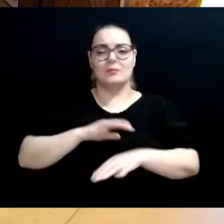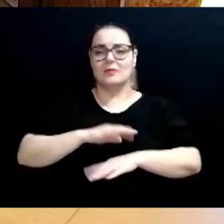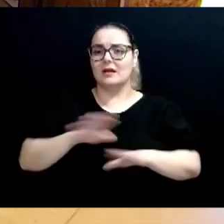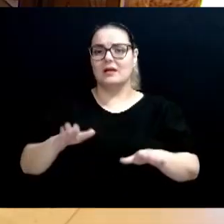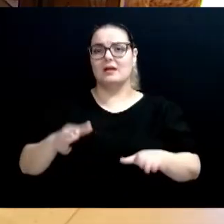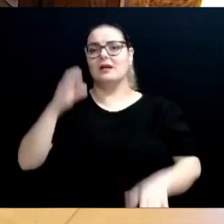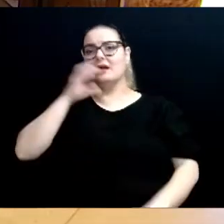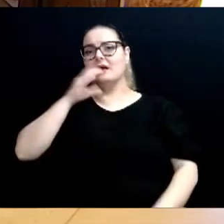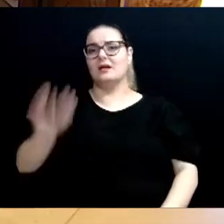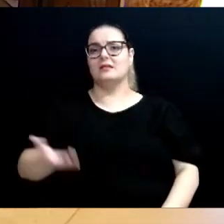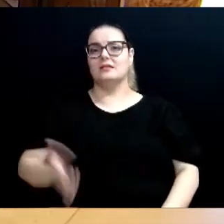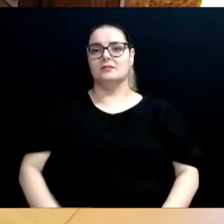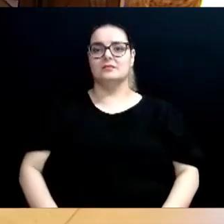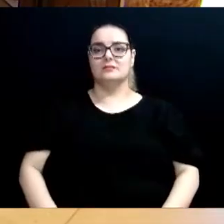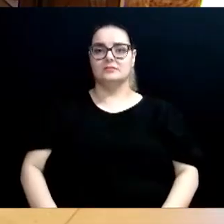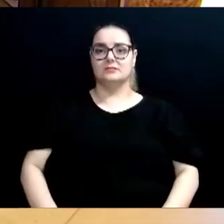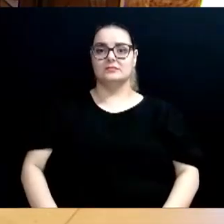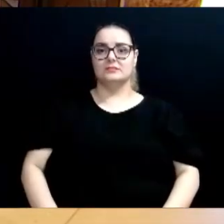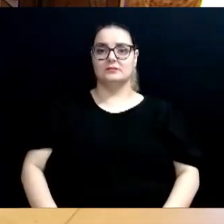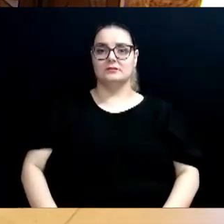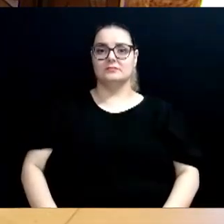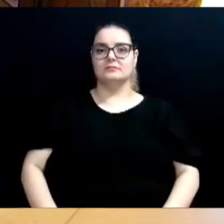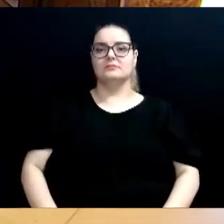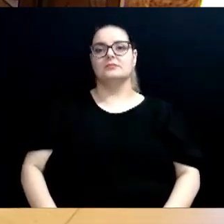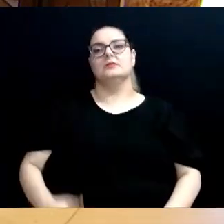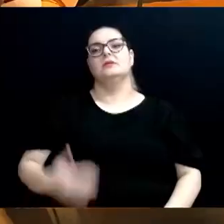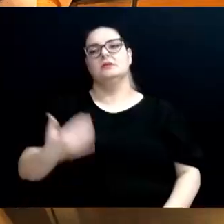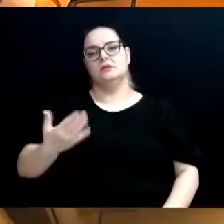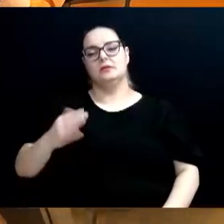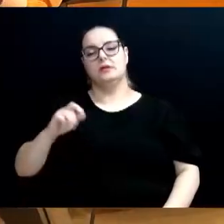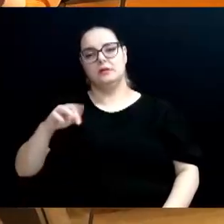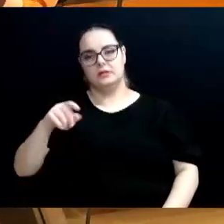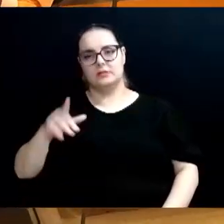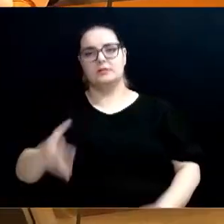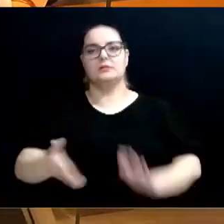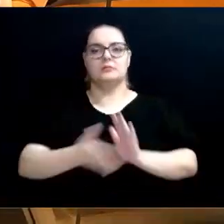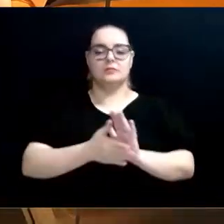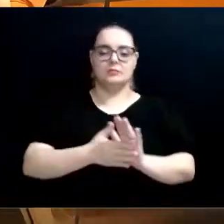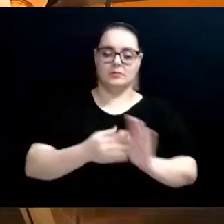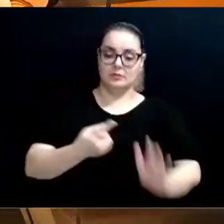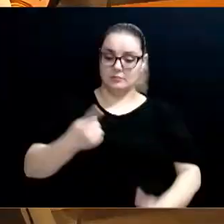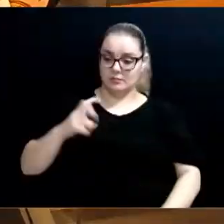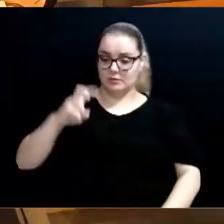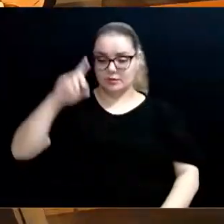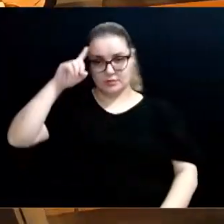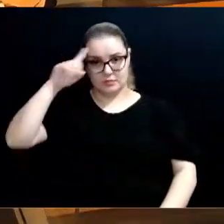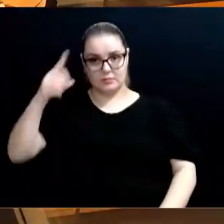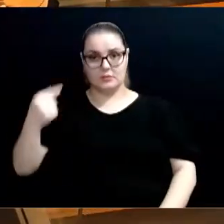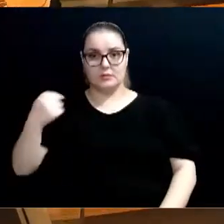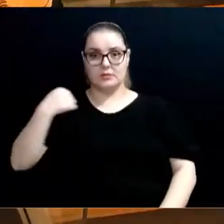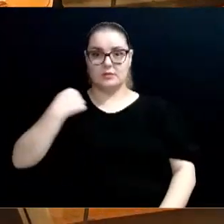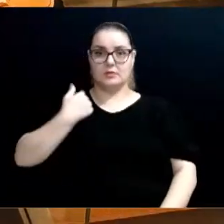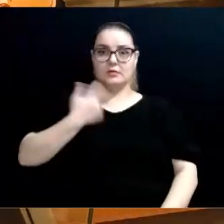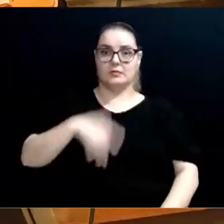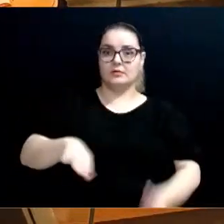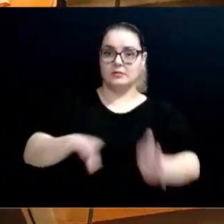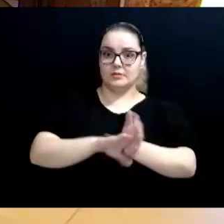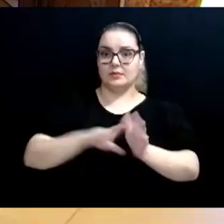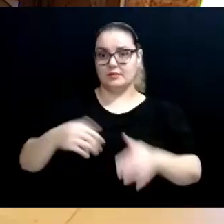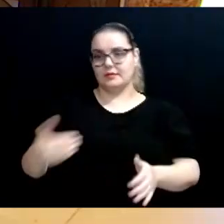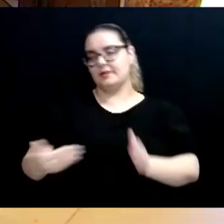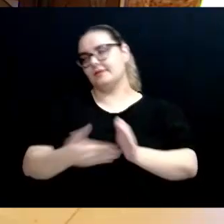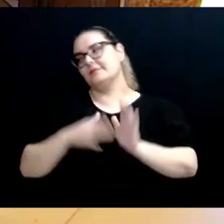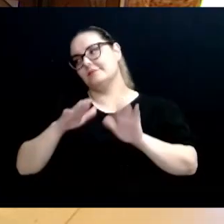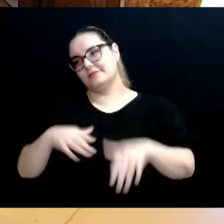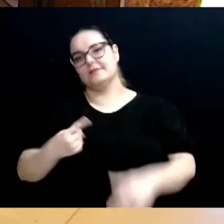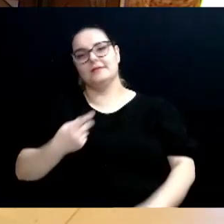quer terminar, você quer fazer aquela coisa, né? Aquela coisa gostosa. Então... Foi numa dessas que a Carol propôs esses 15 dias, eu vim para esses 15 dias e estou